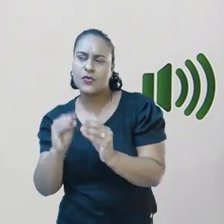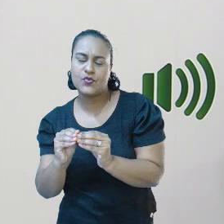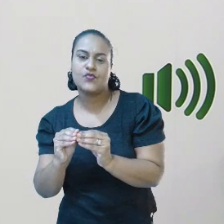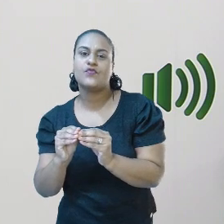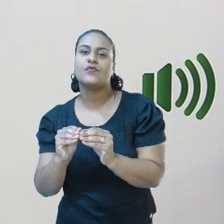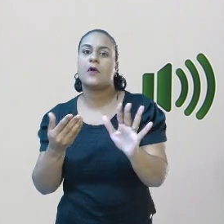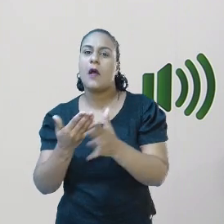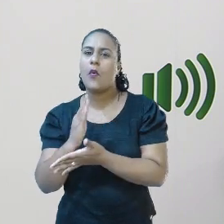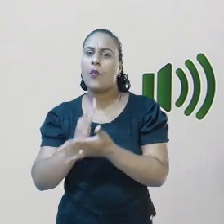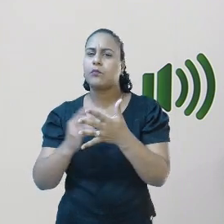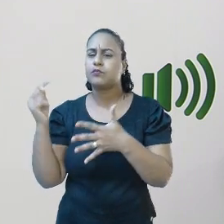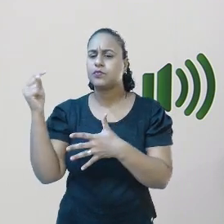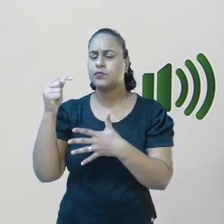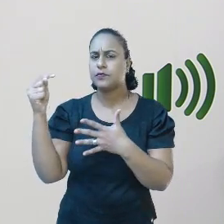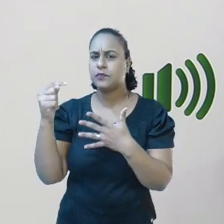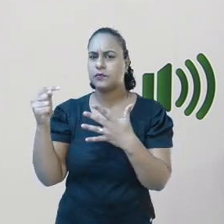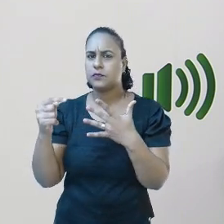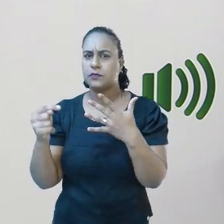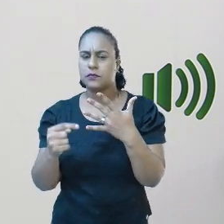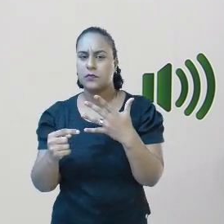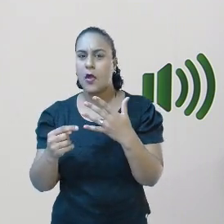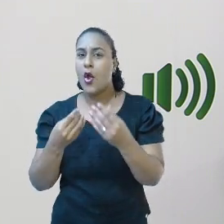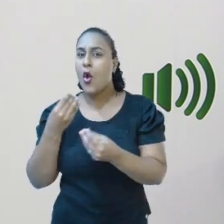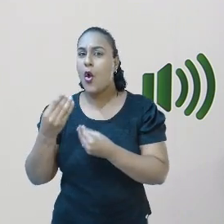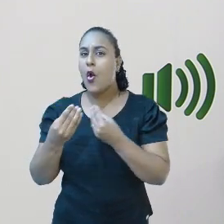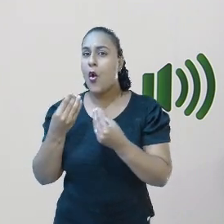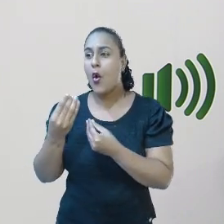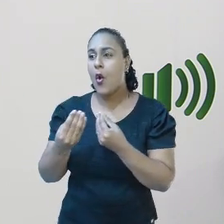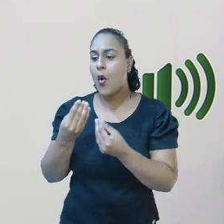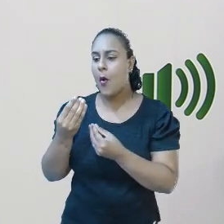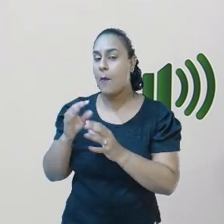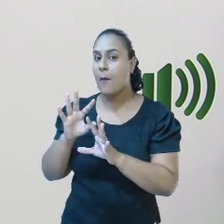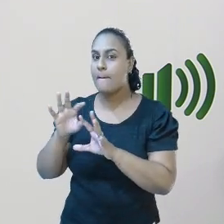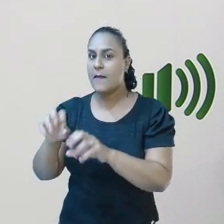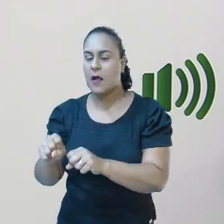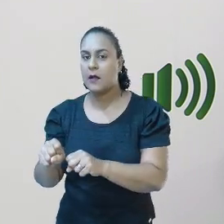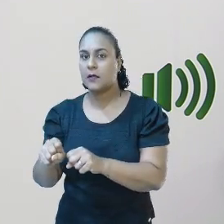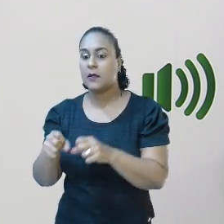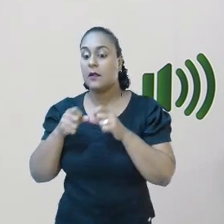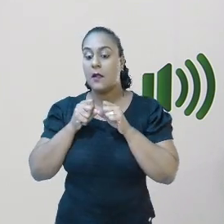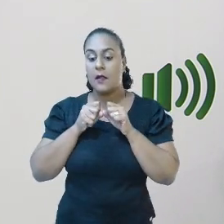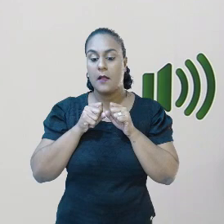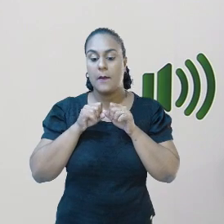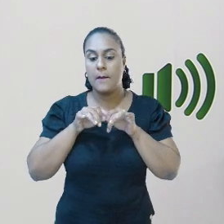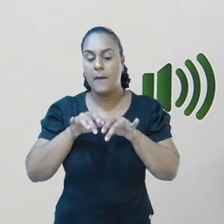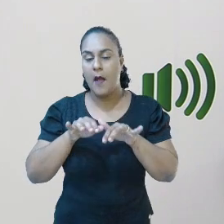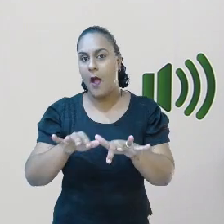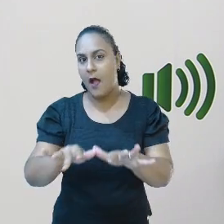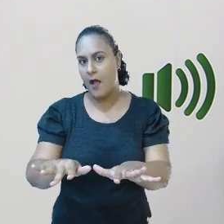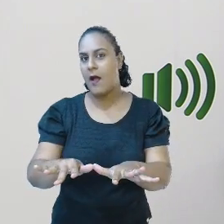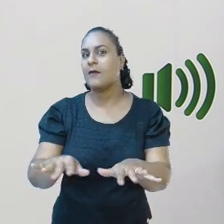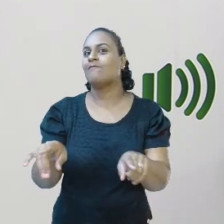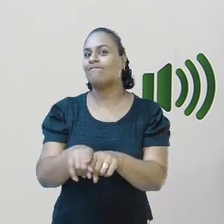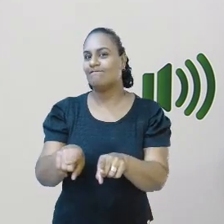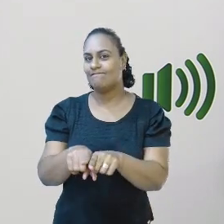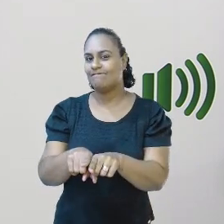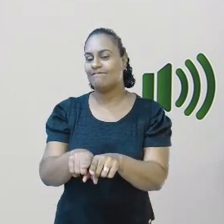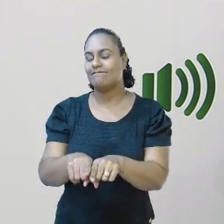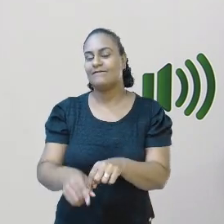com relação à água. Vamos trabalhar a captação, né, e a distribuição da água. Pois